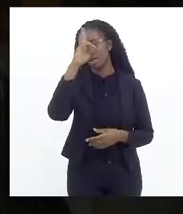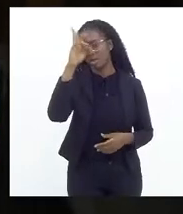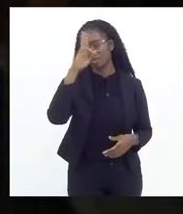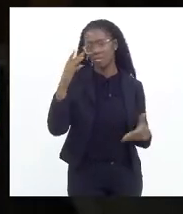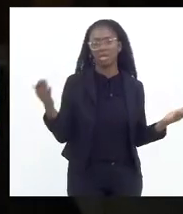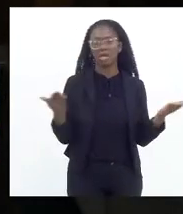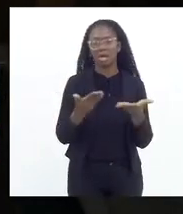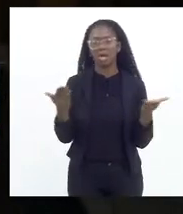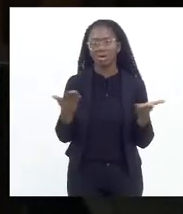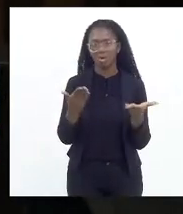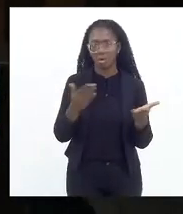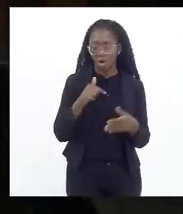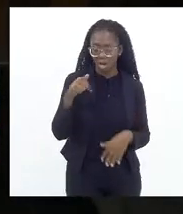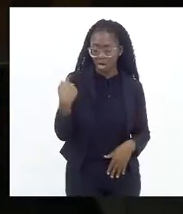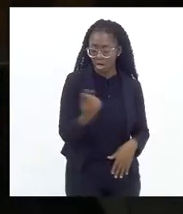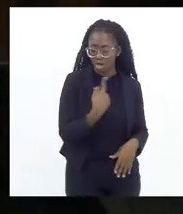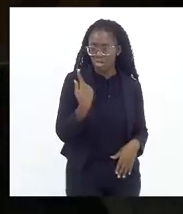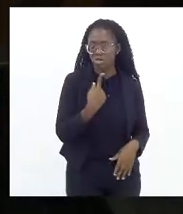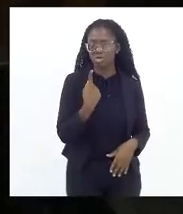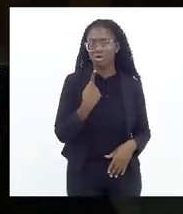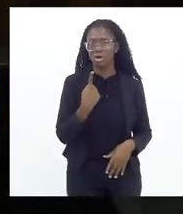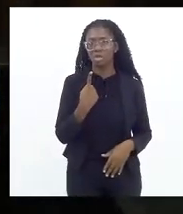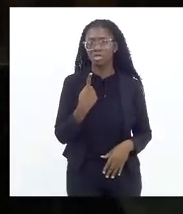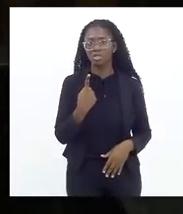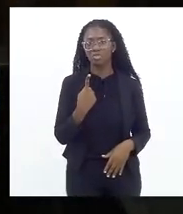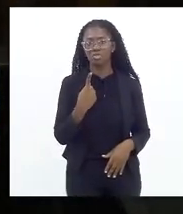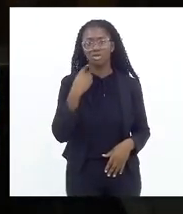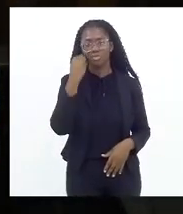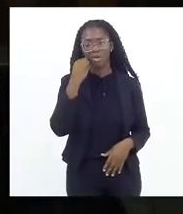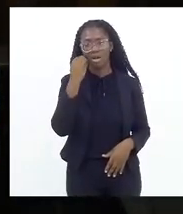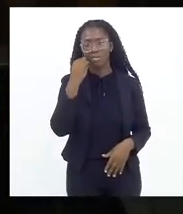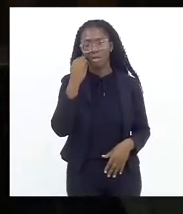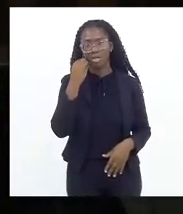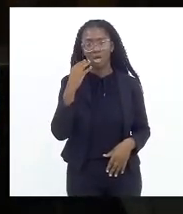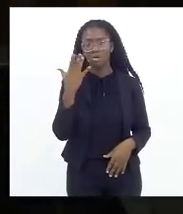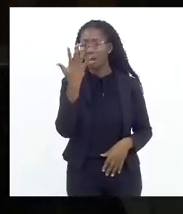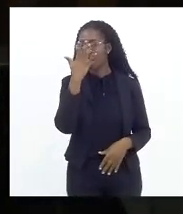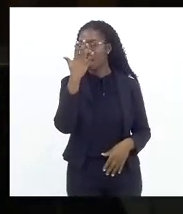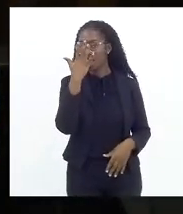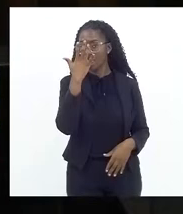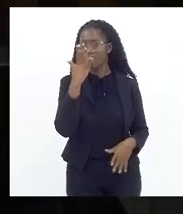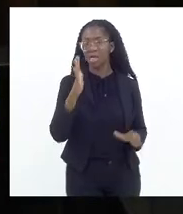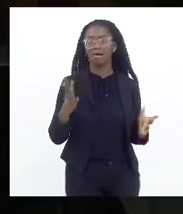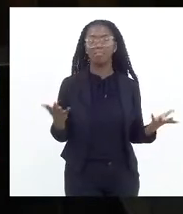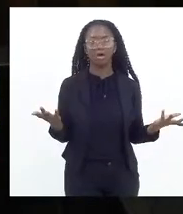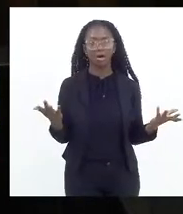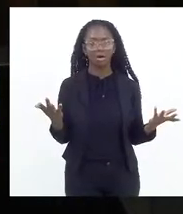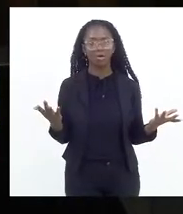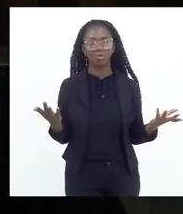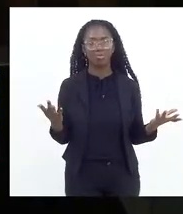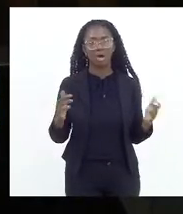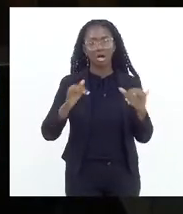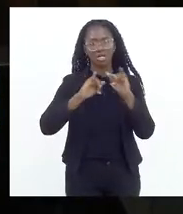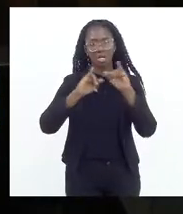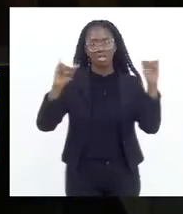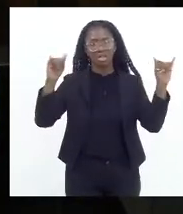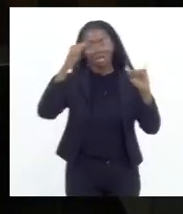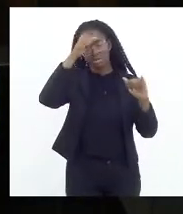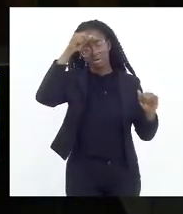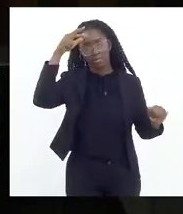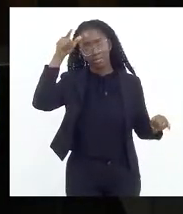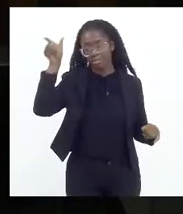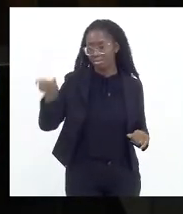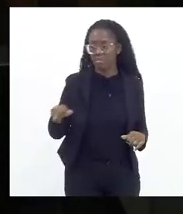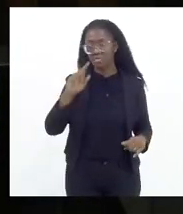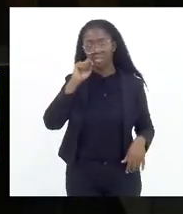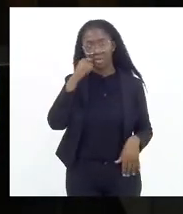vivendo agora, nesse momento, um carnaval fora de época, autorizado pelo anunciado pelo prefeito Eduardo